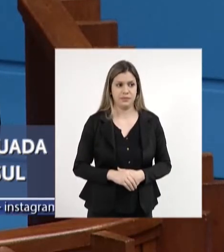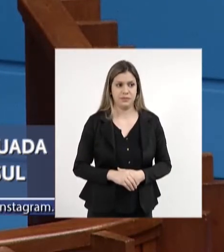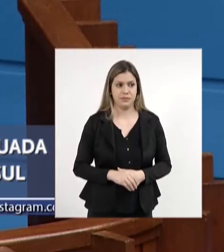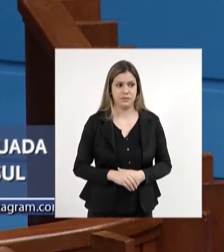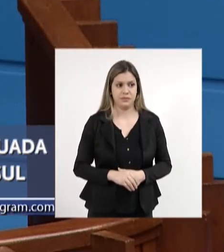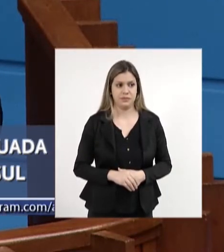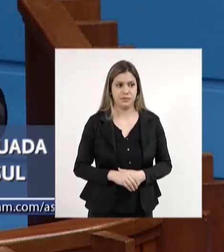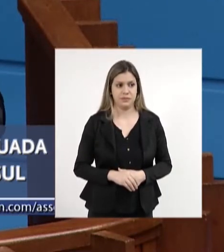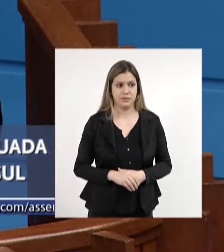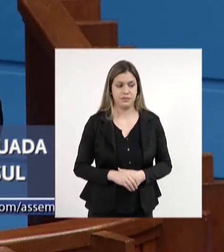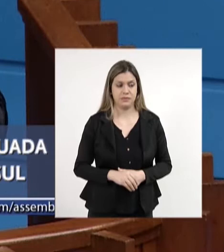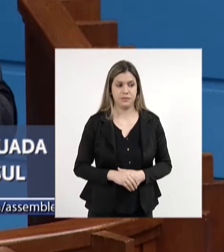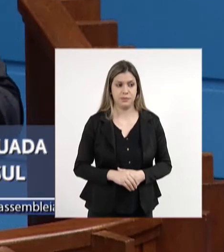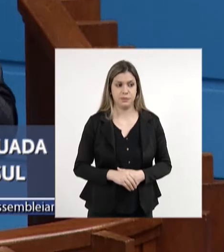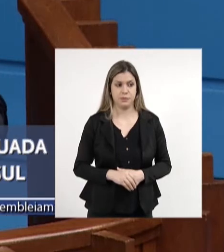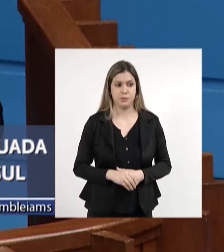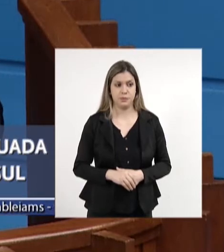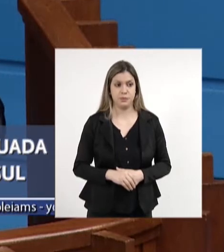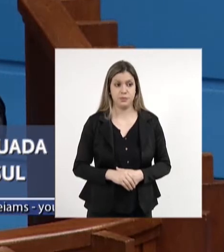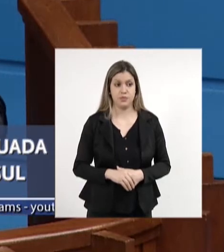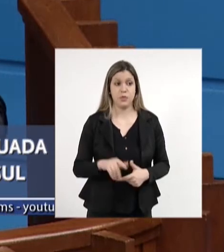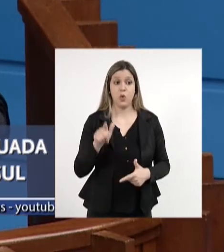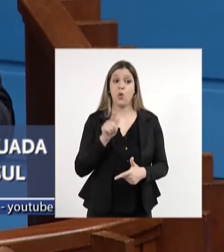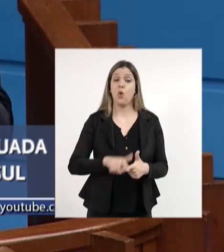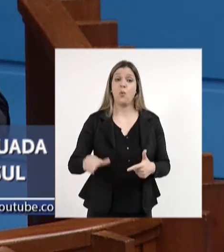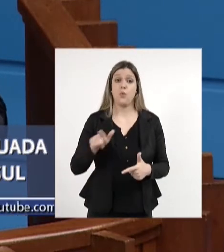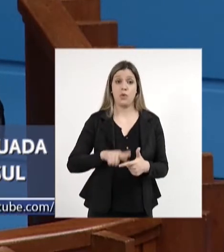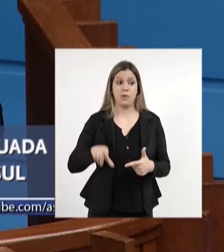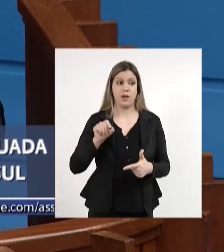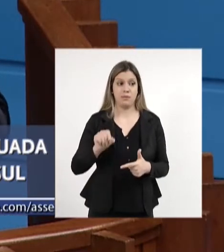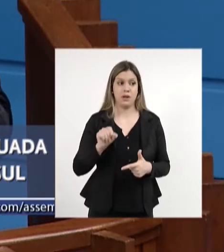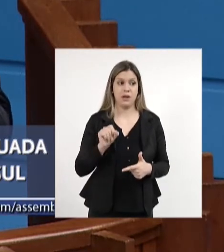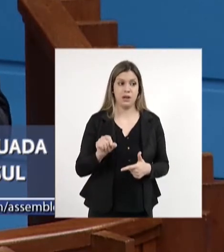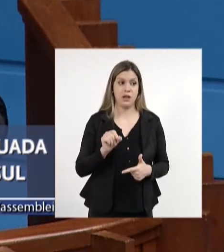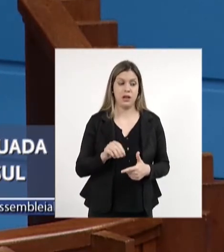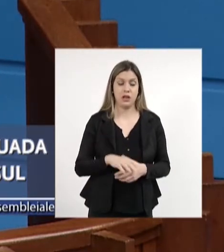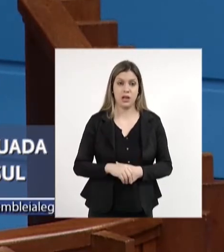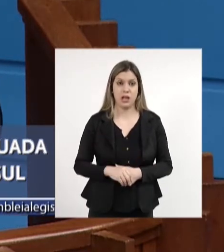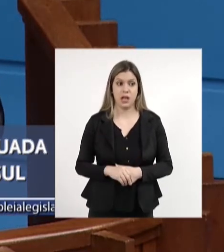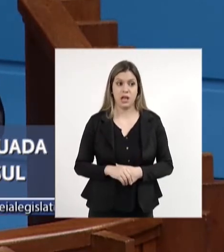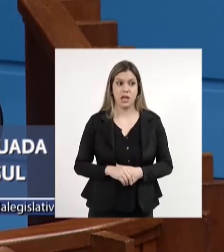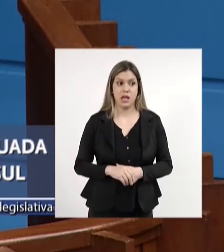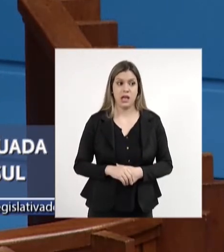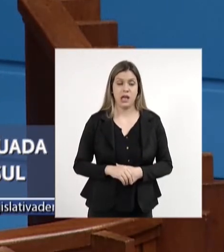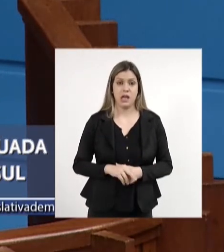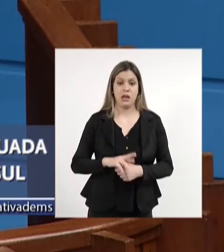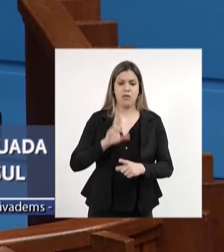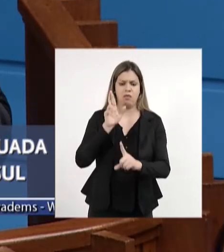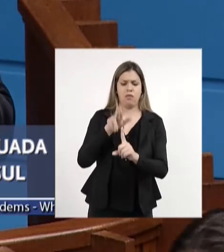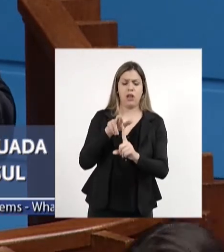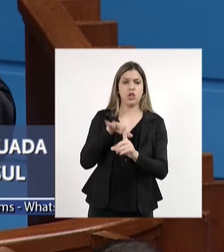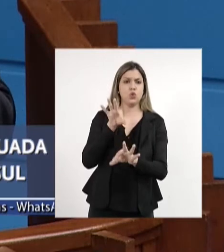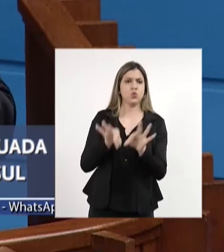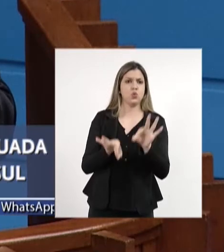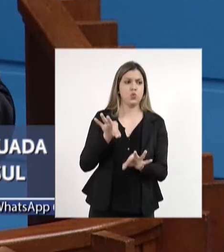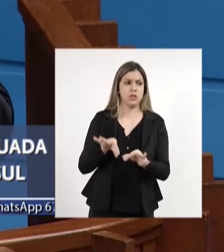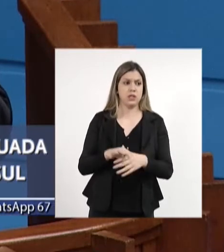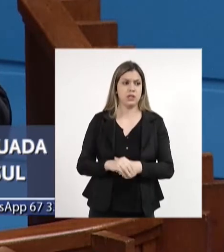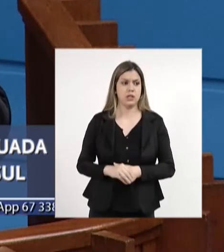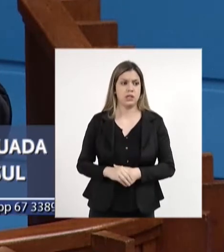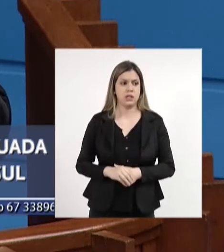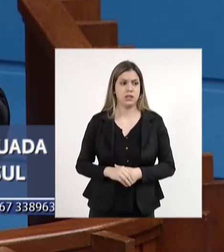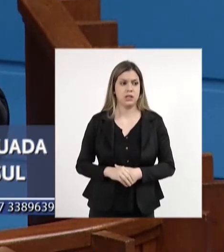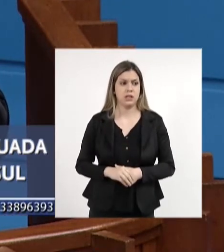Então, o problema, do ponto de vista jurídico, se encontra nessa